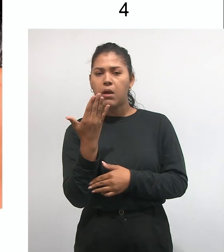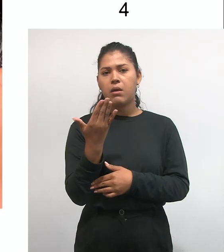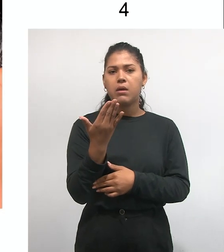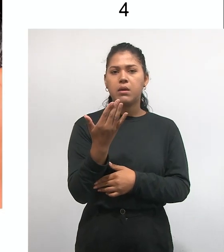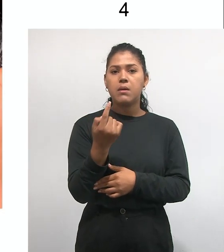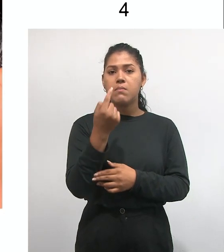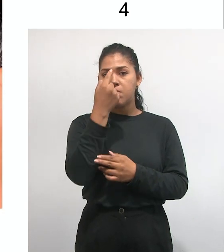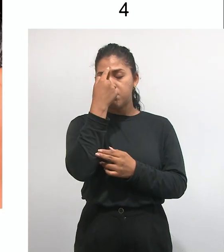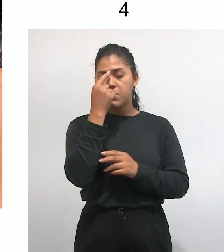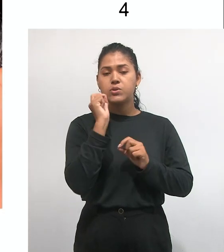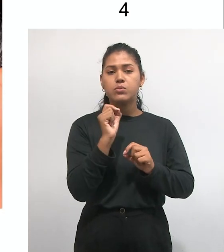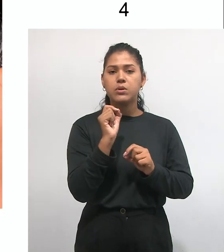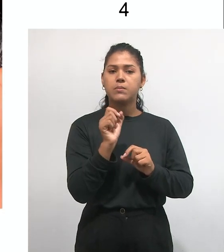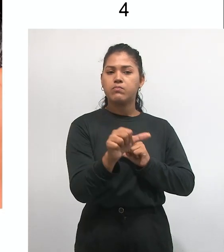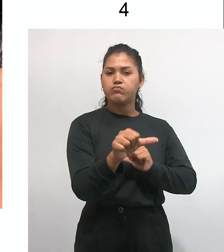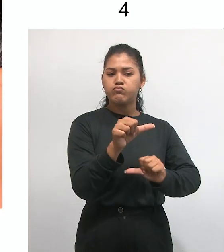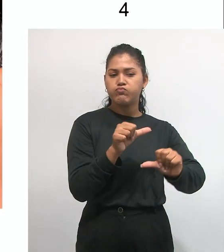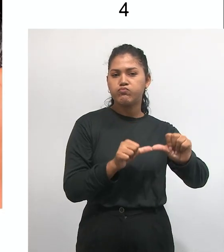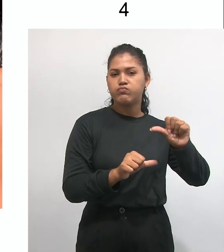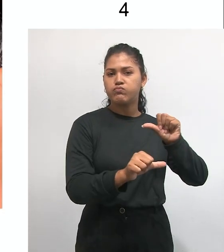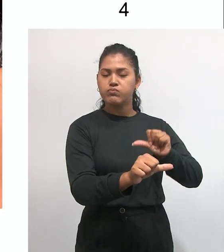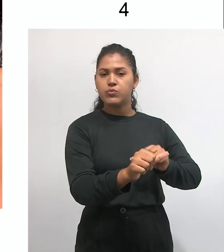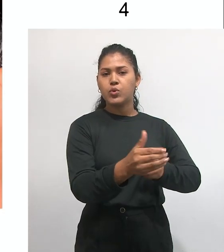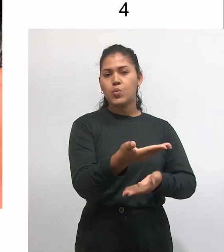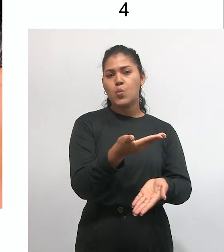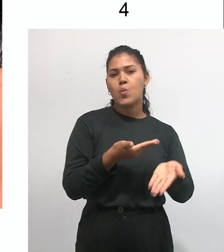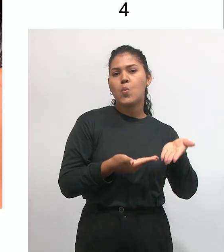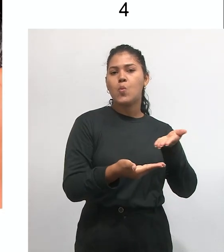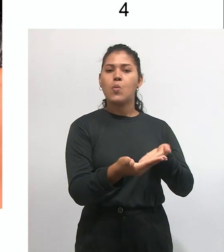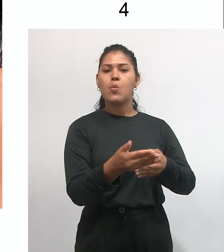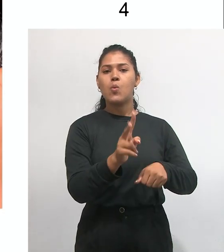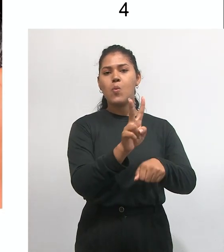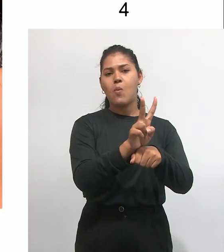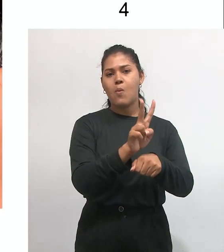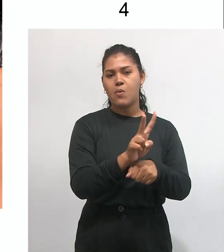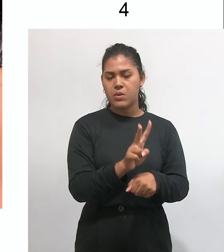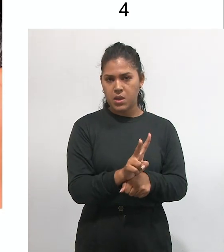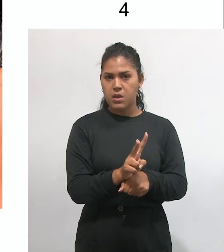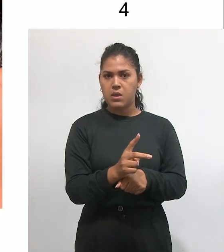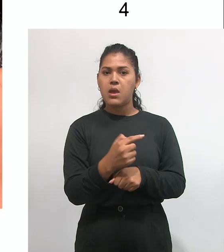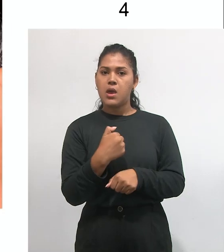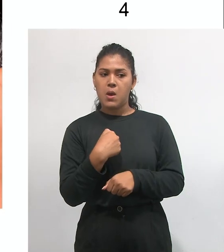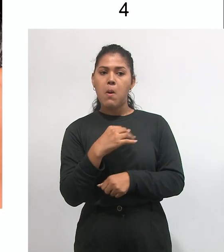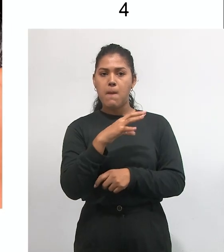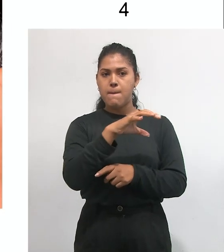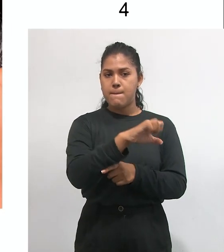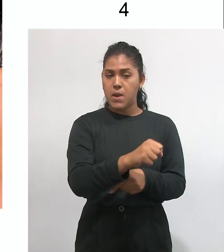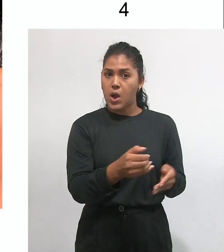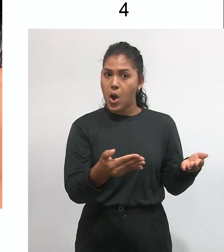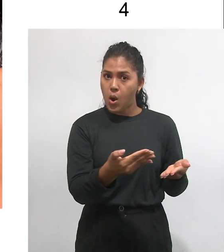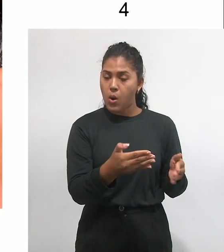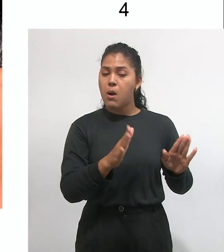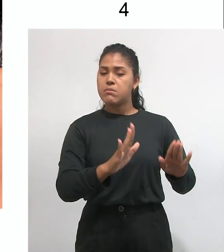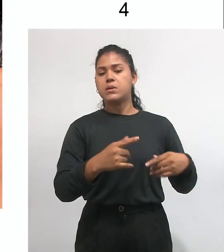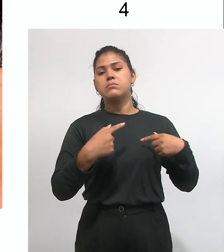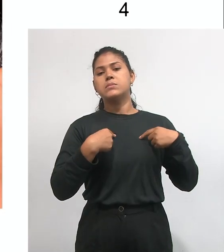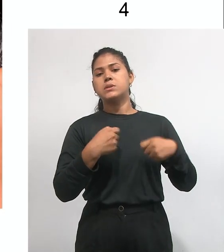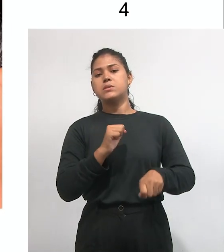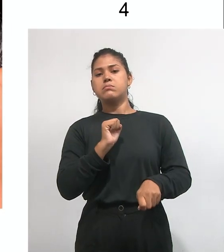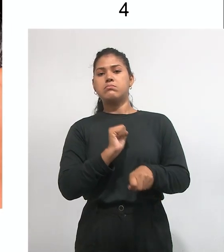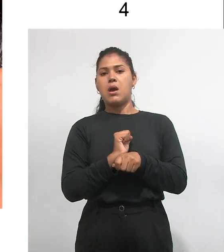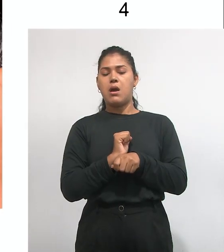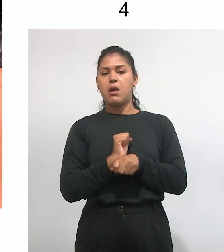no retorno desse uso. Ou seja, eu utilizo agora, mas eu tenho que esperar que também a floresta, que a natureza,